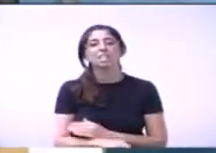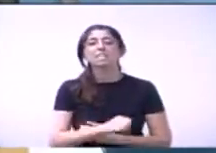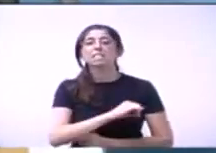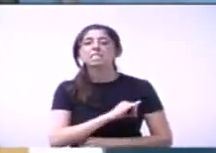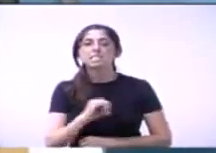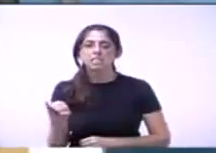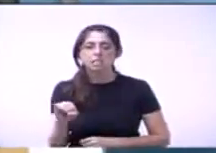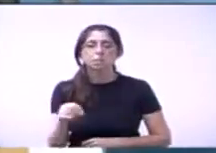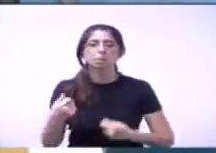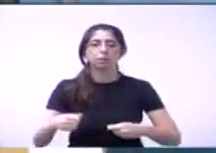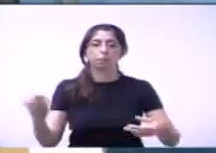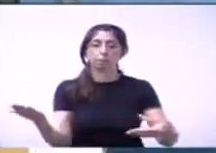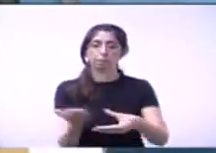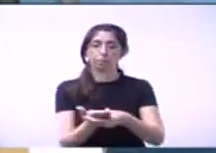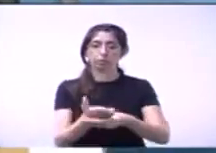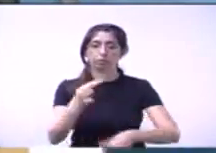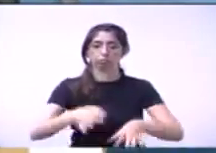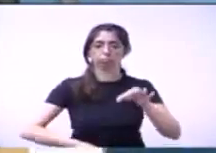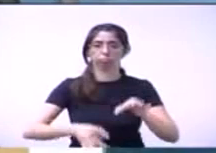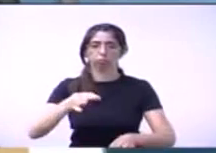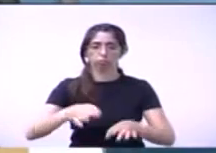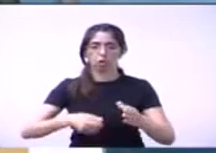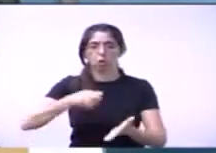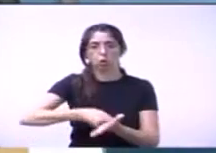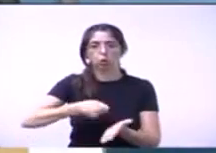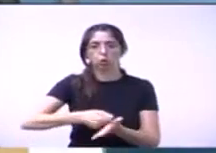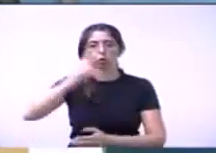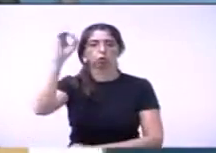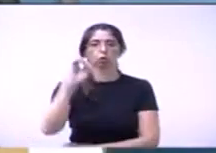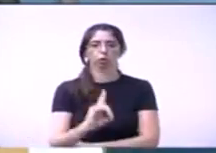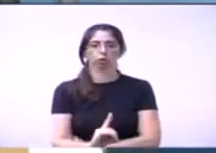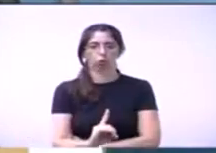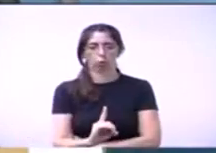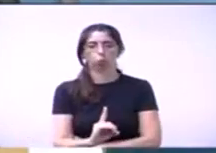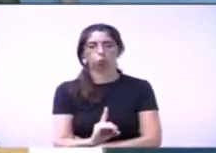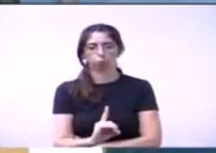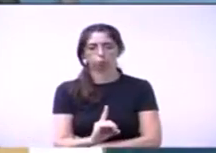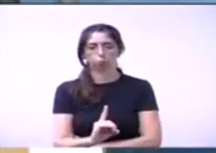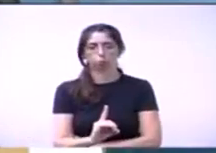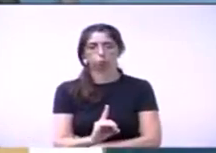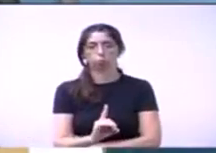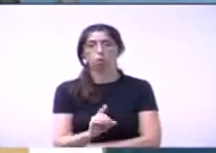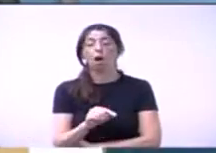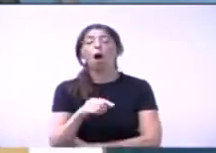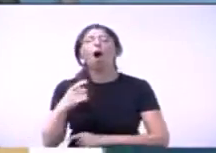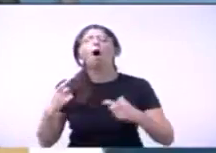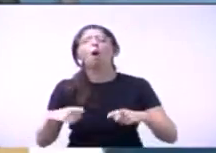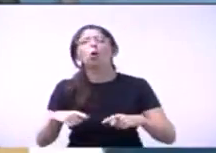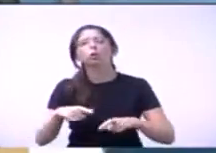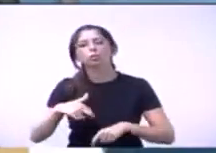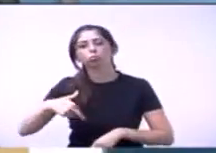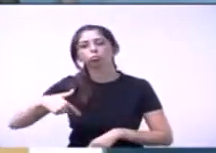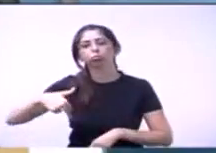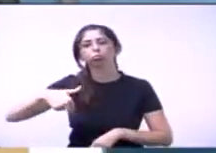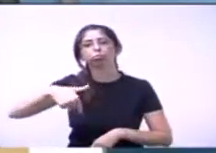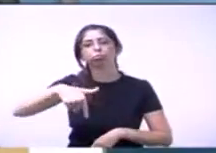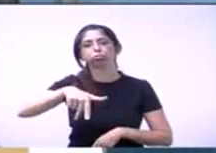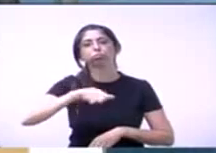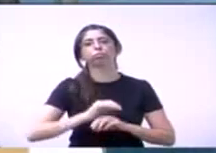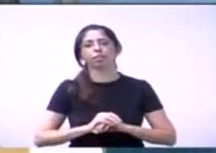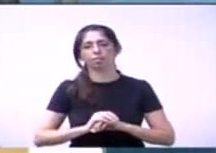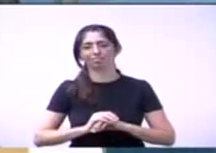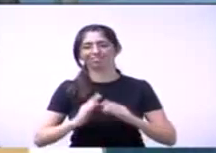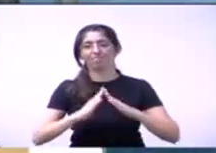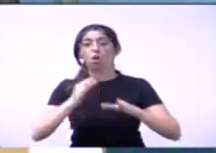ação judicial para exigir o seu direito de trabalhador, você bate lá no Fórum do Trabalho, não é na